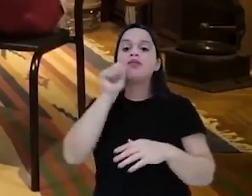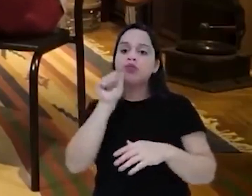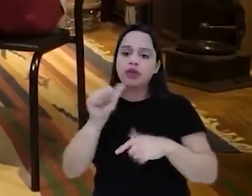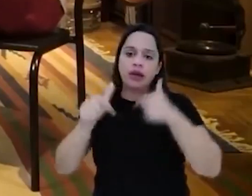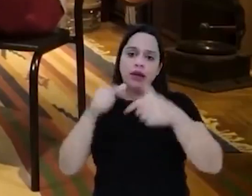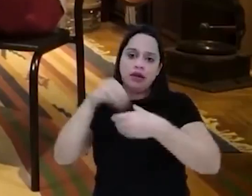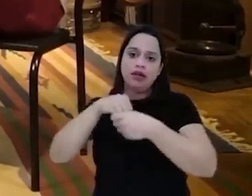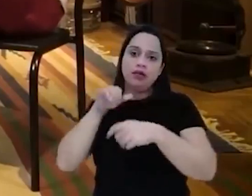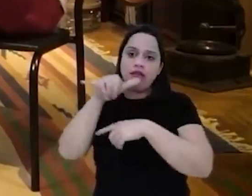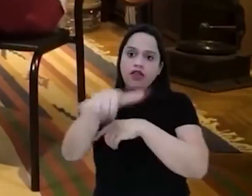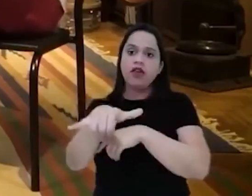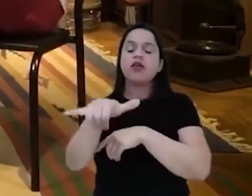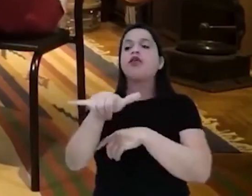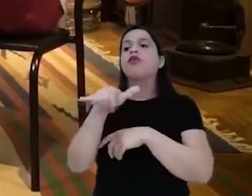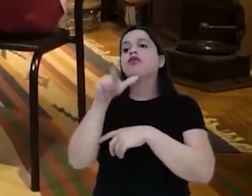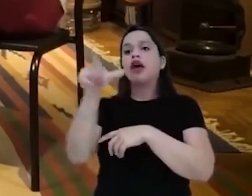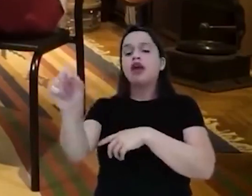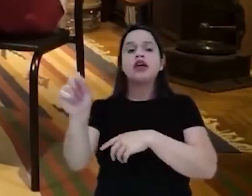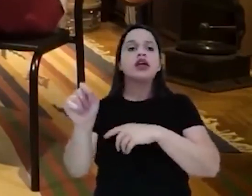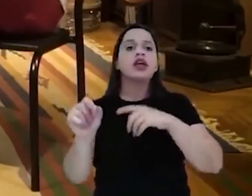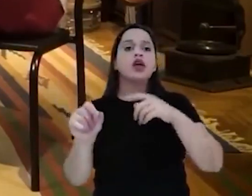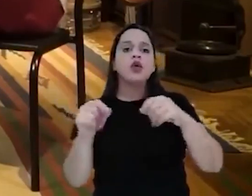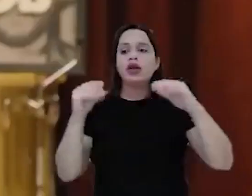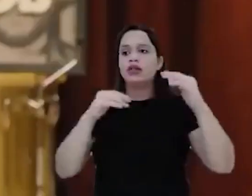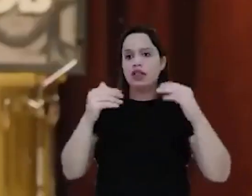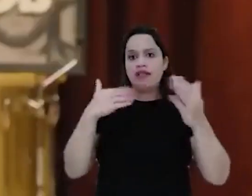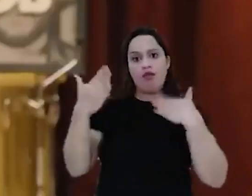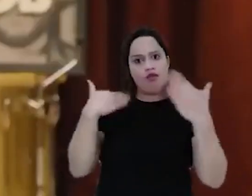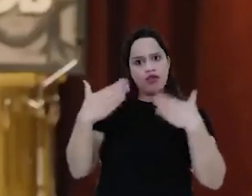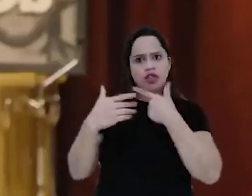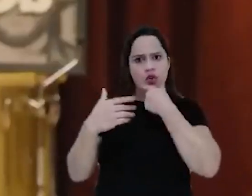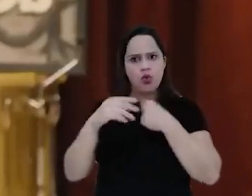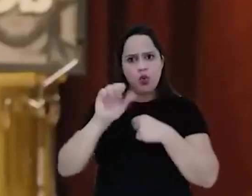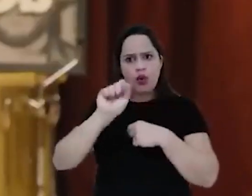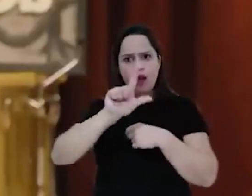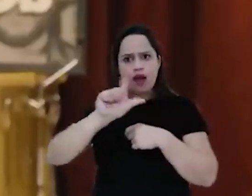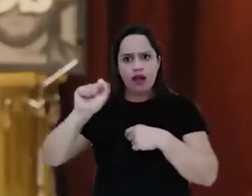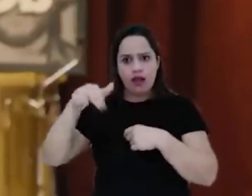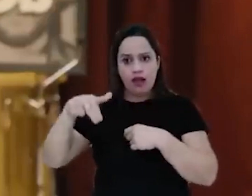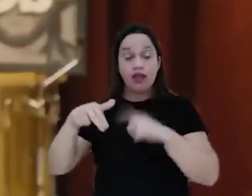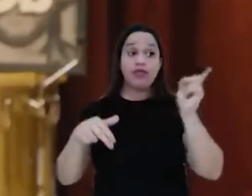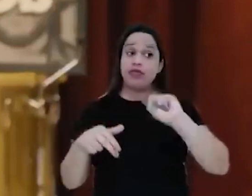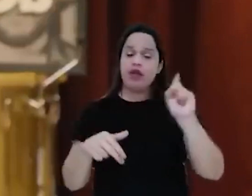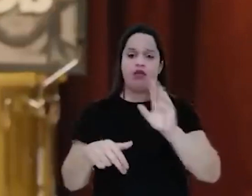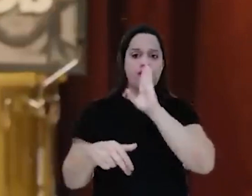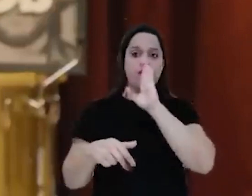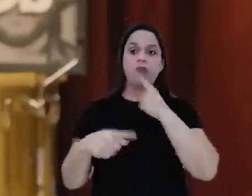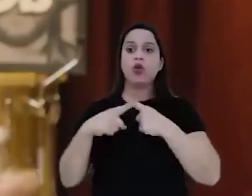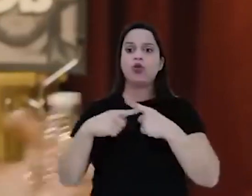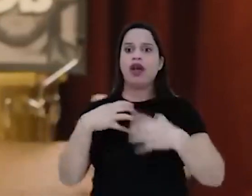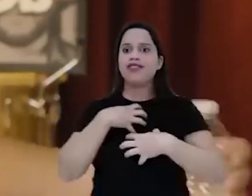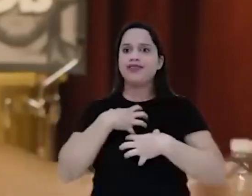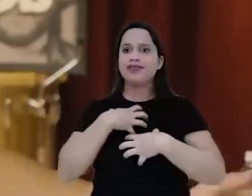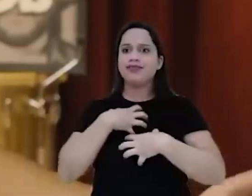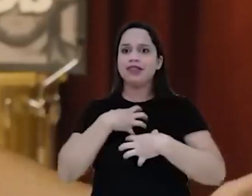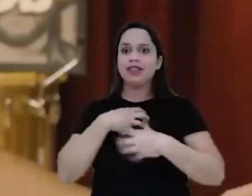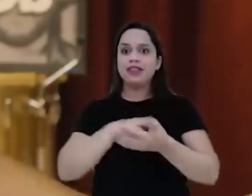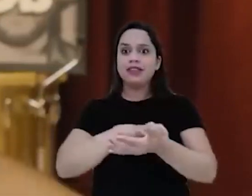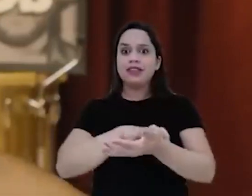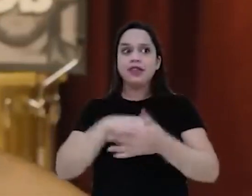o moça saiu você ali aí você tava batendo papo ali naquela naquela hora as cara não porque naquela tava mais pensa assim sabe